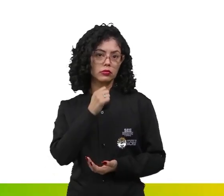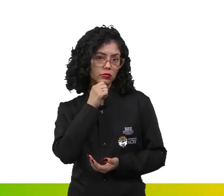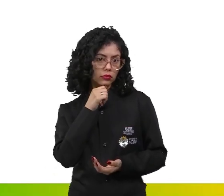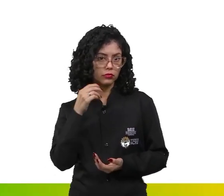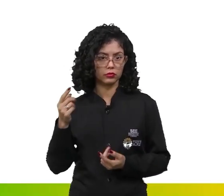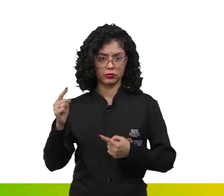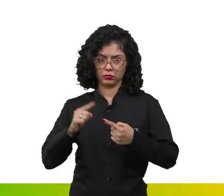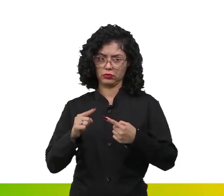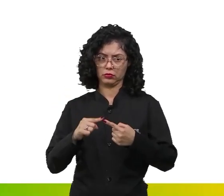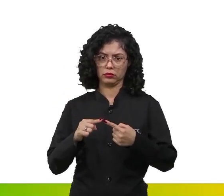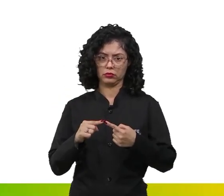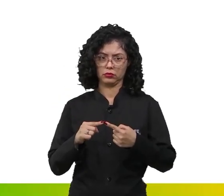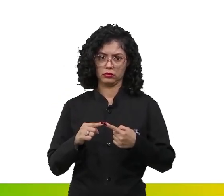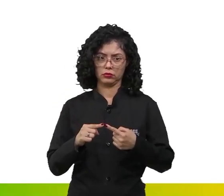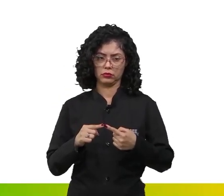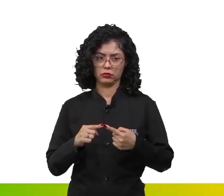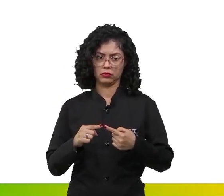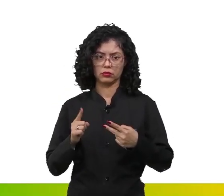Gandhi,